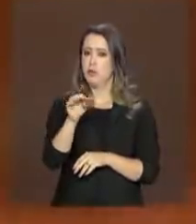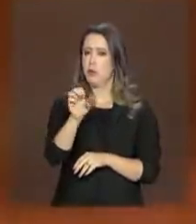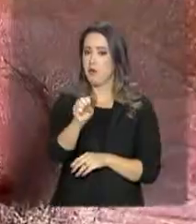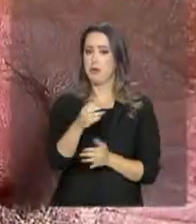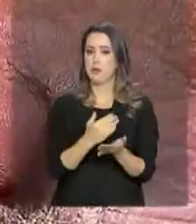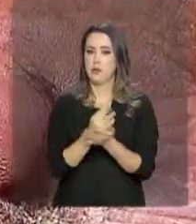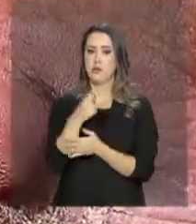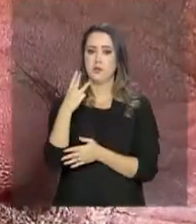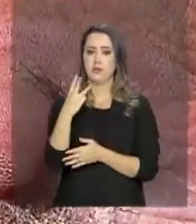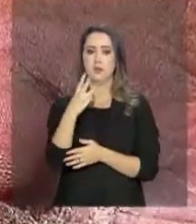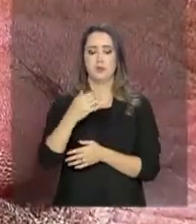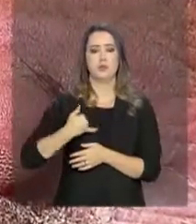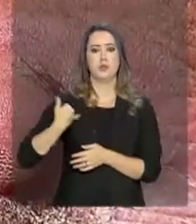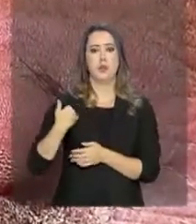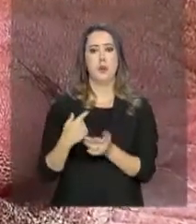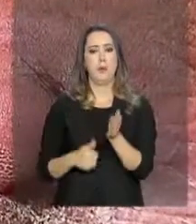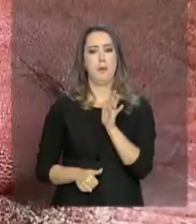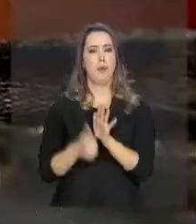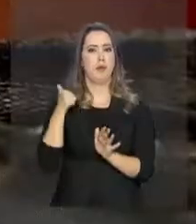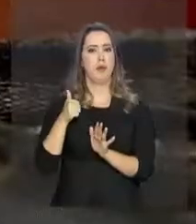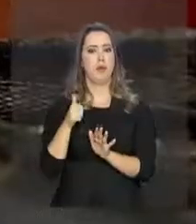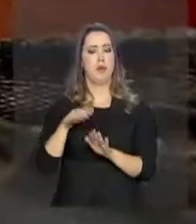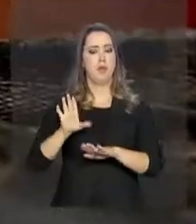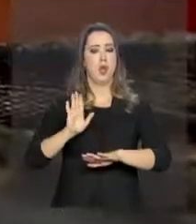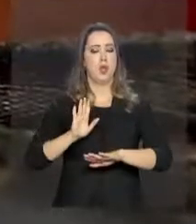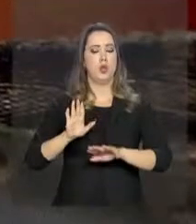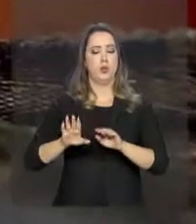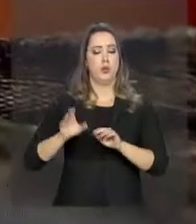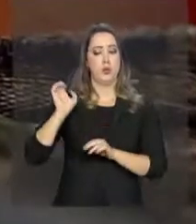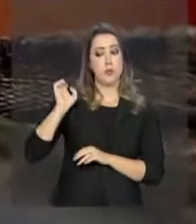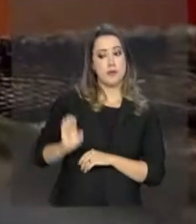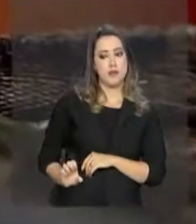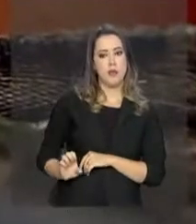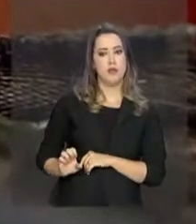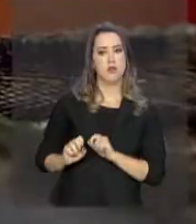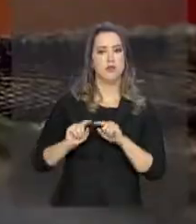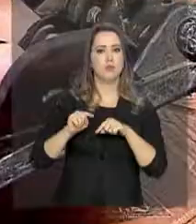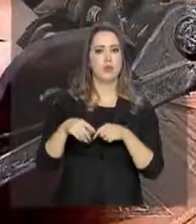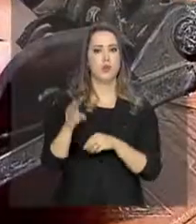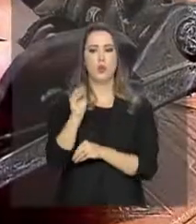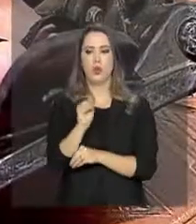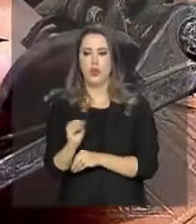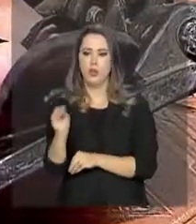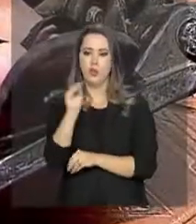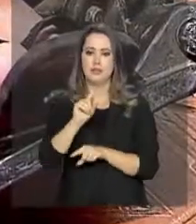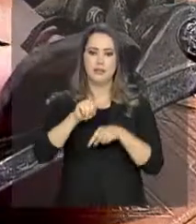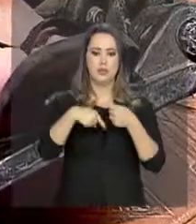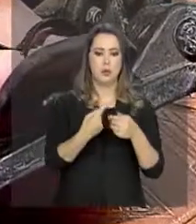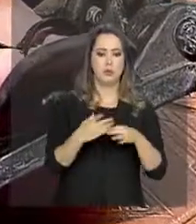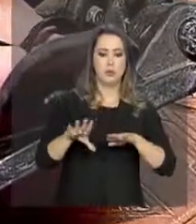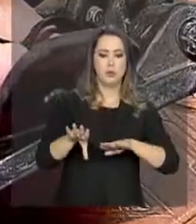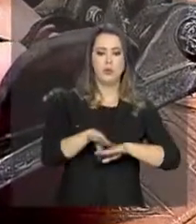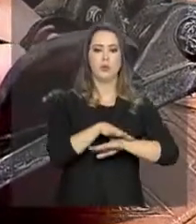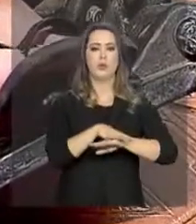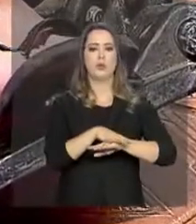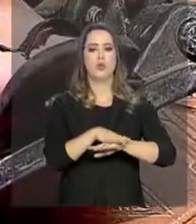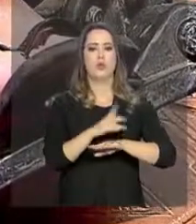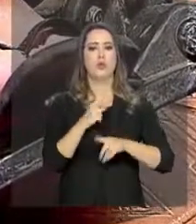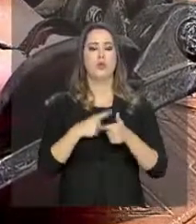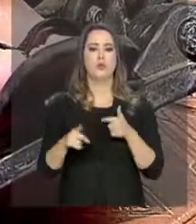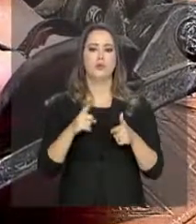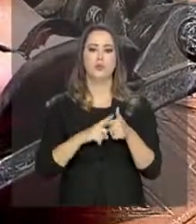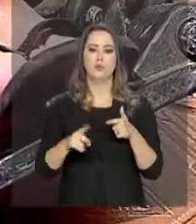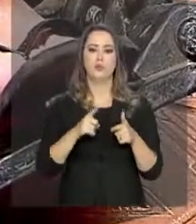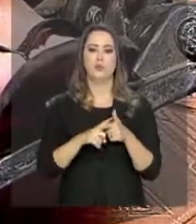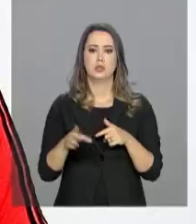anos primeiro foi no pé esquerdo foram anos de tratamento mas quando passou para o pé direito o problema se agravou